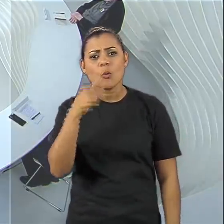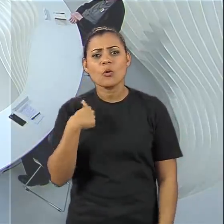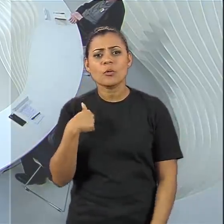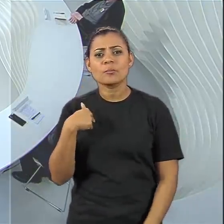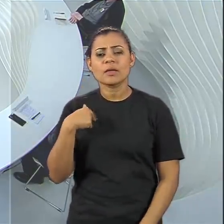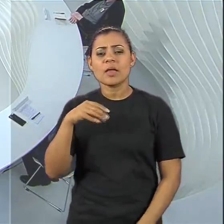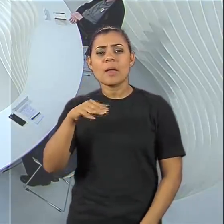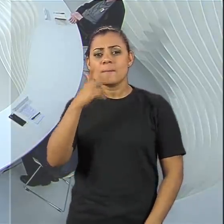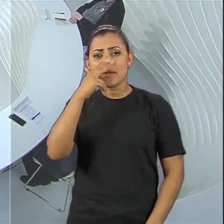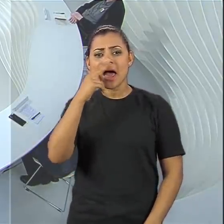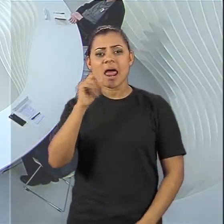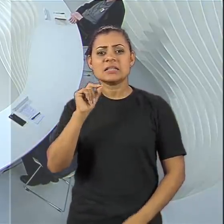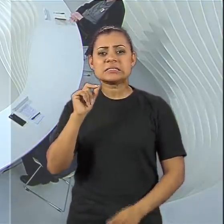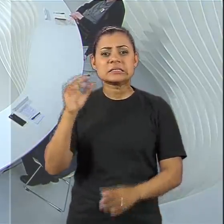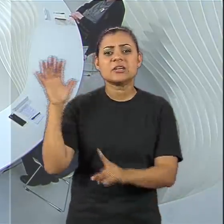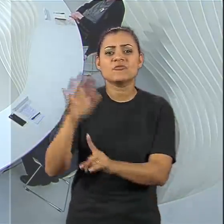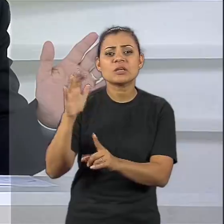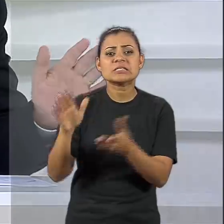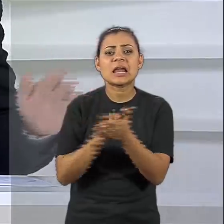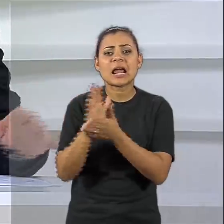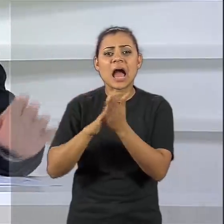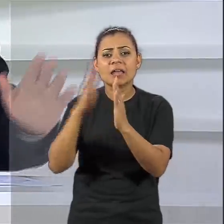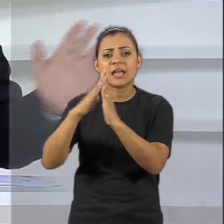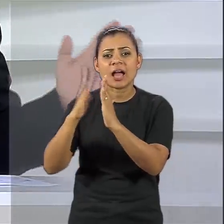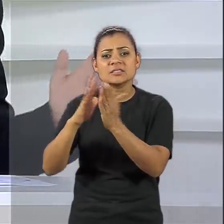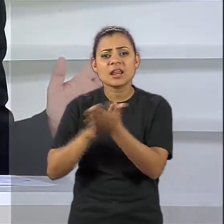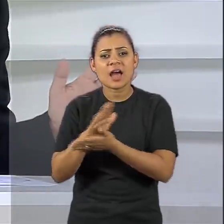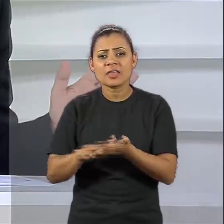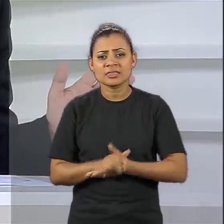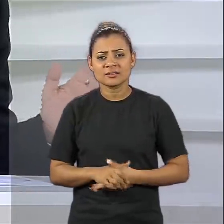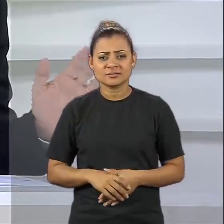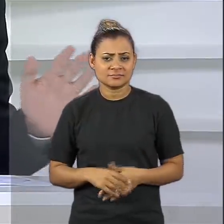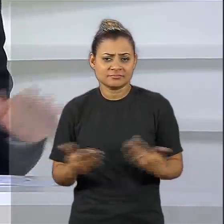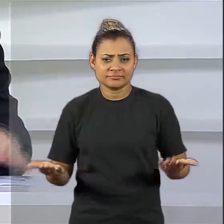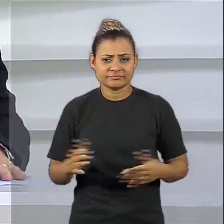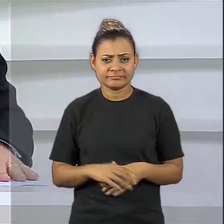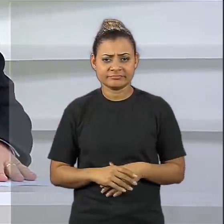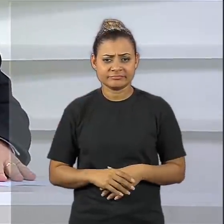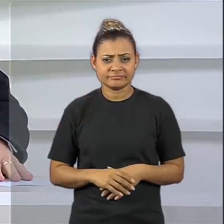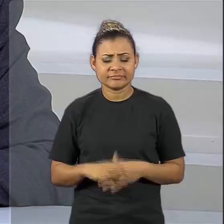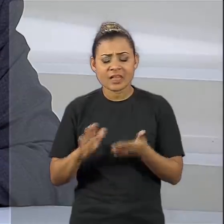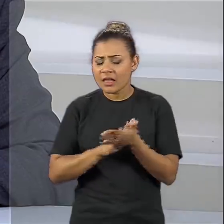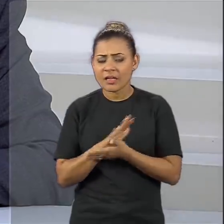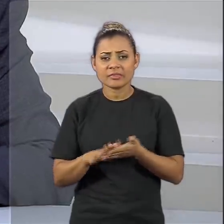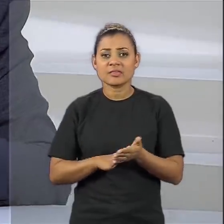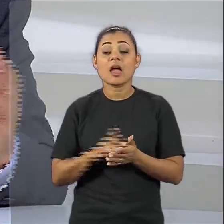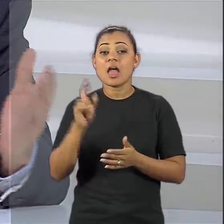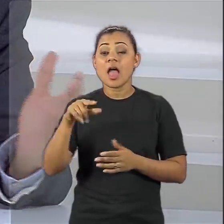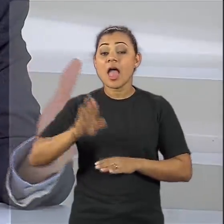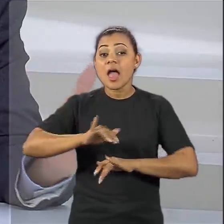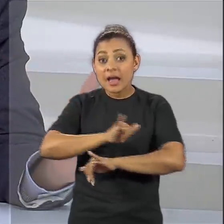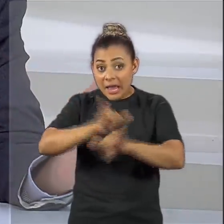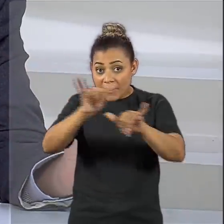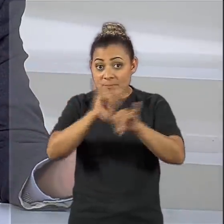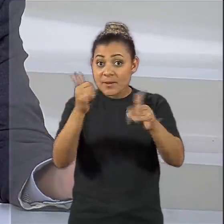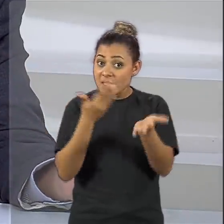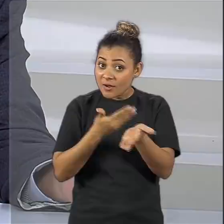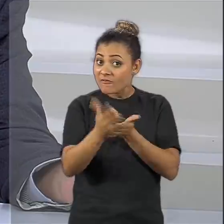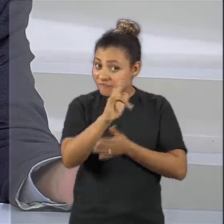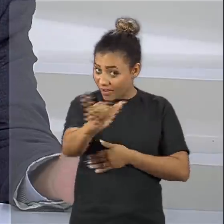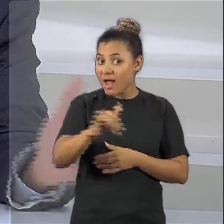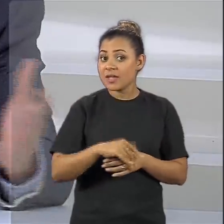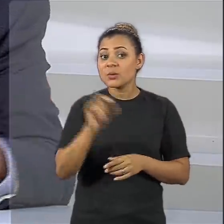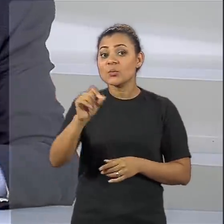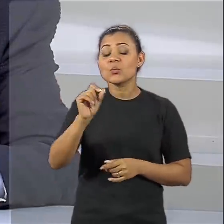Mas a campanha não começou ainda. Eu não sei. Ricardo, eu não posso dizer. A campanha está para começar. O primeiro debate foi agora